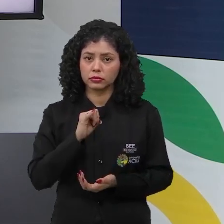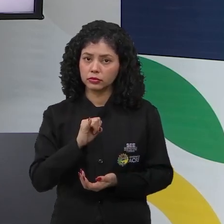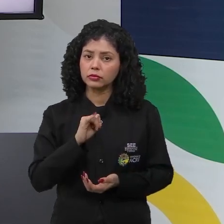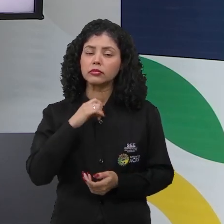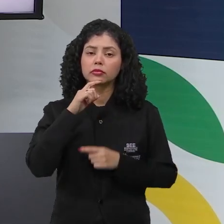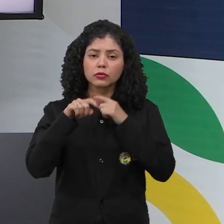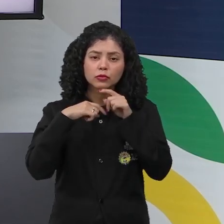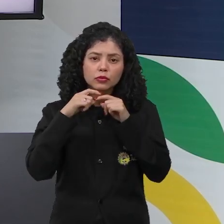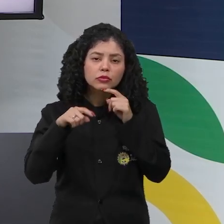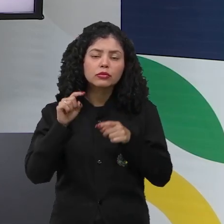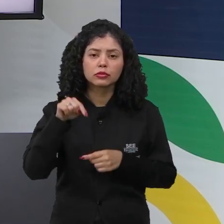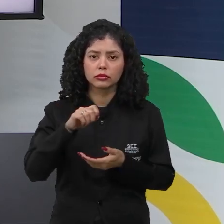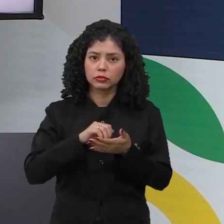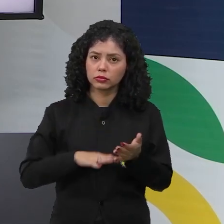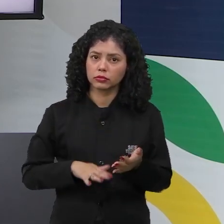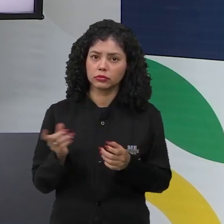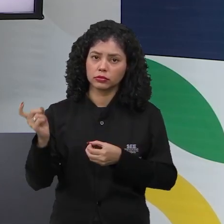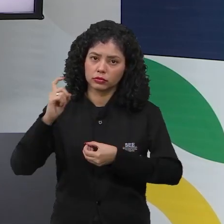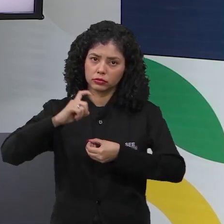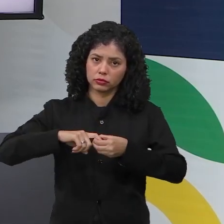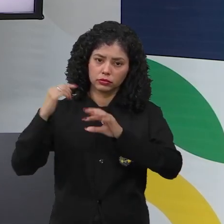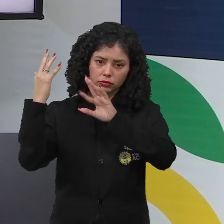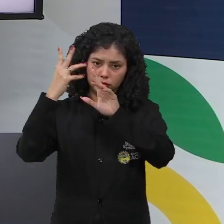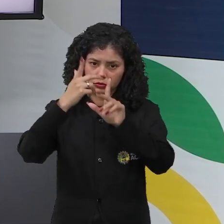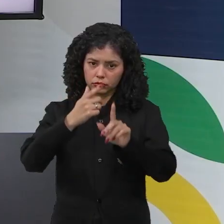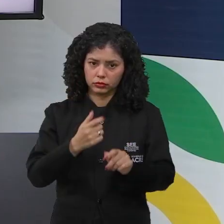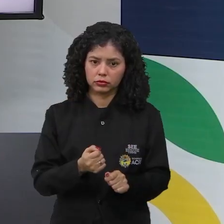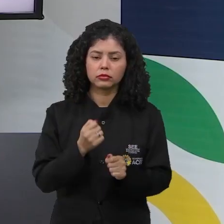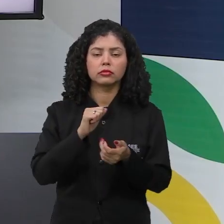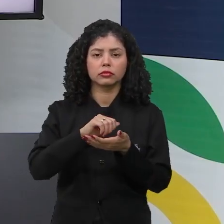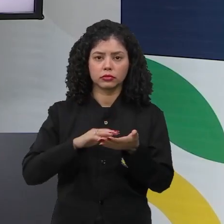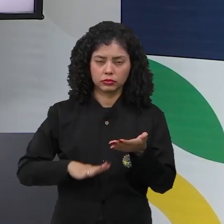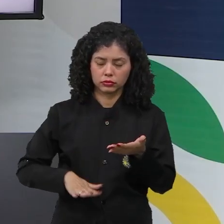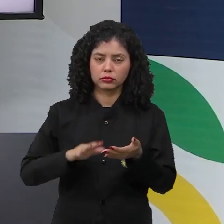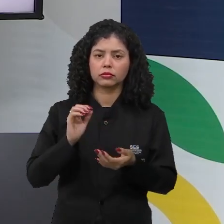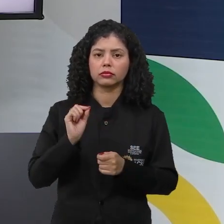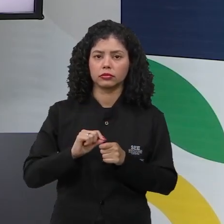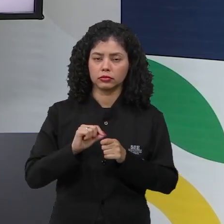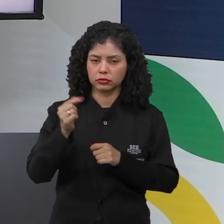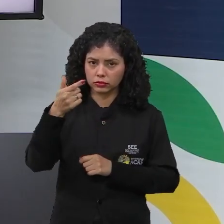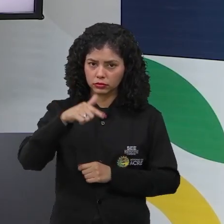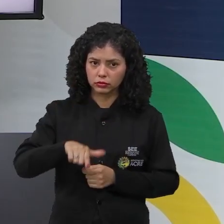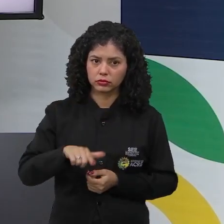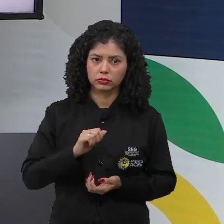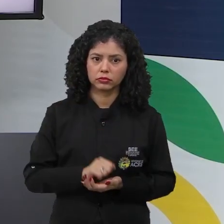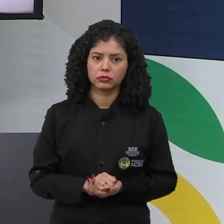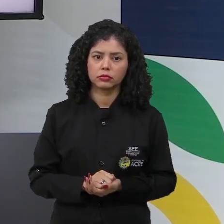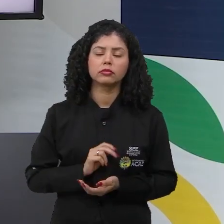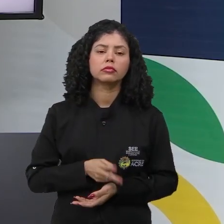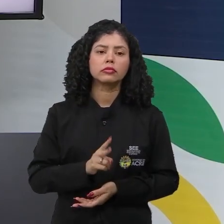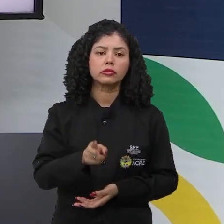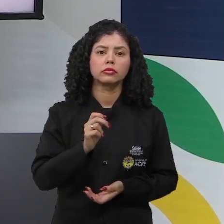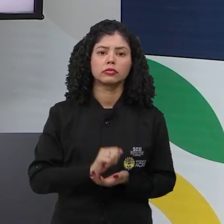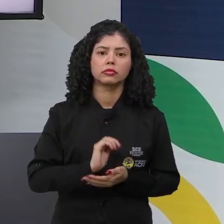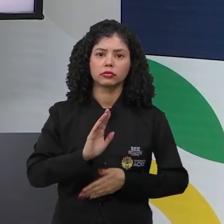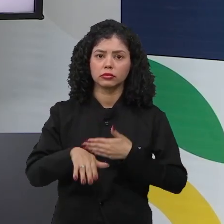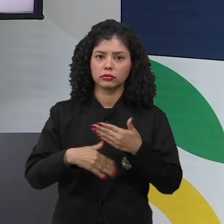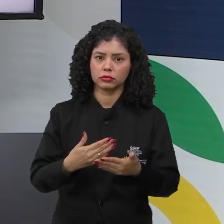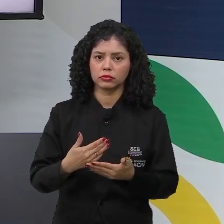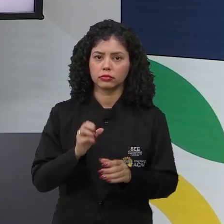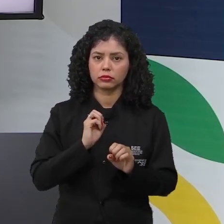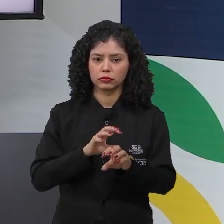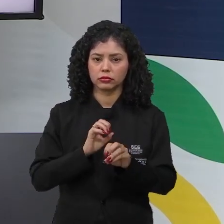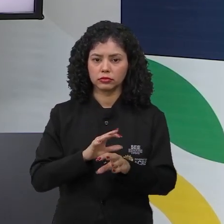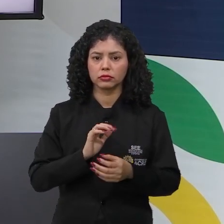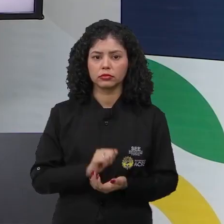com alguma dúvida na atividade, volta aí à atividade, refaz e continua nesse processo de